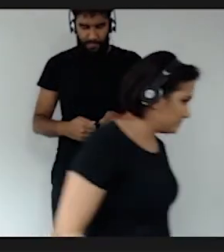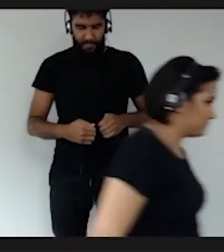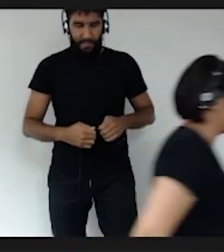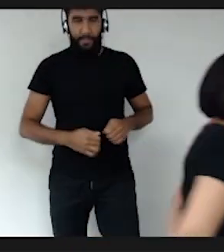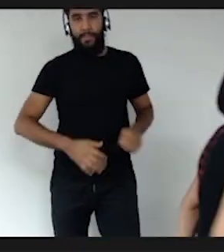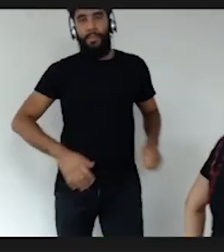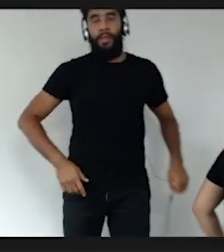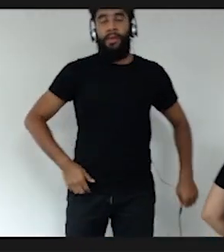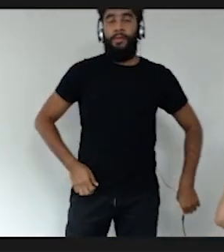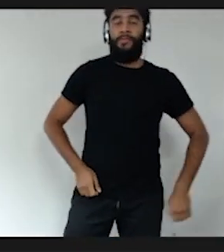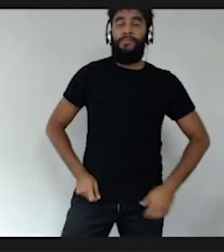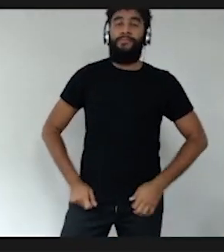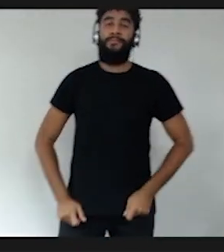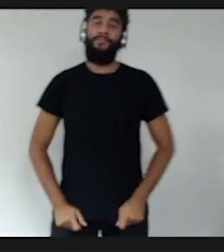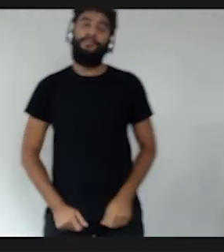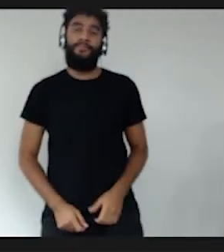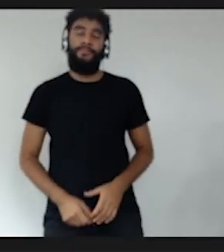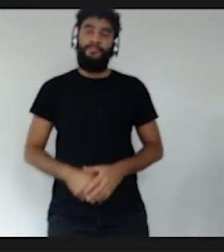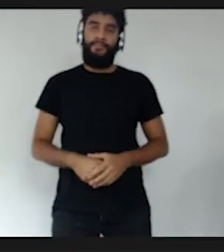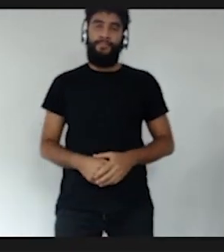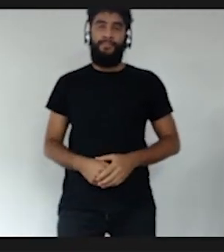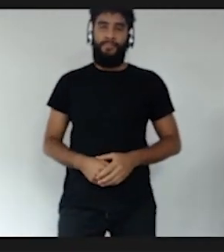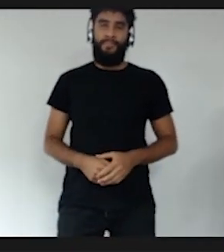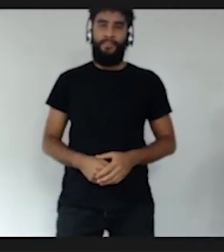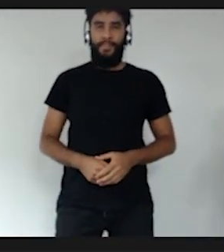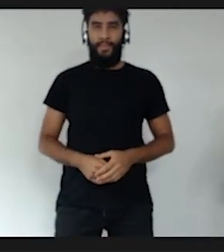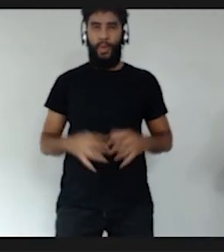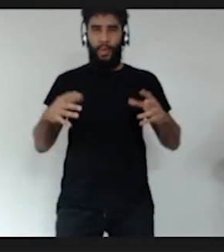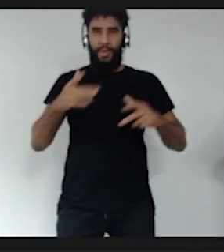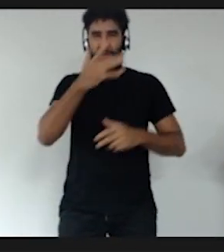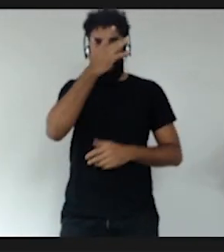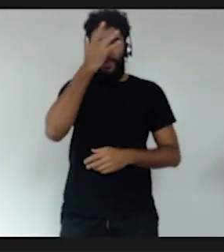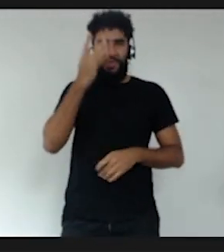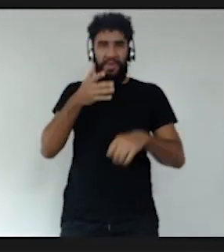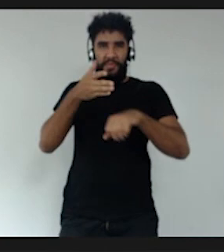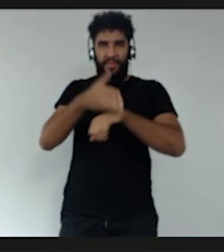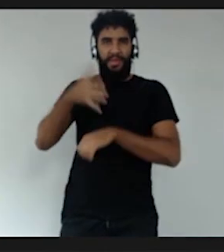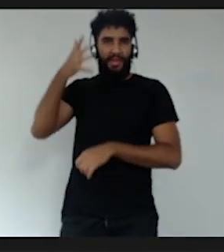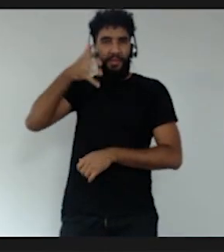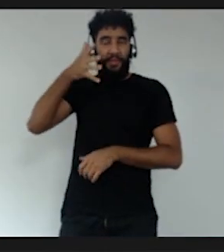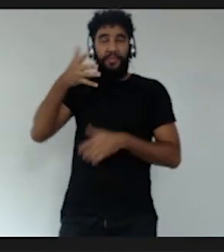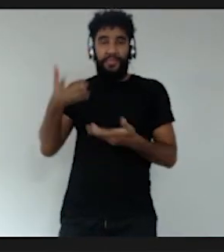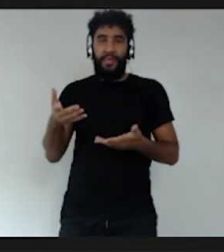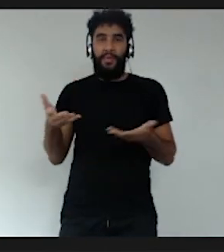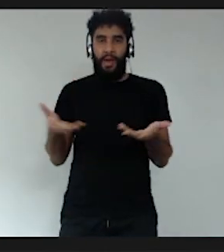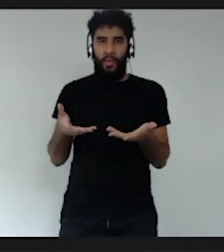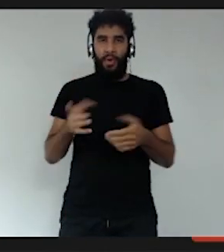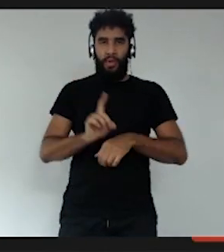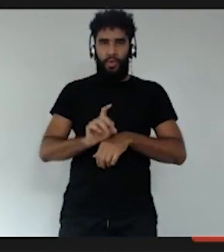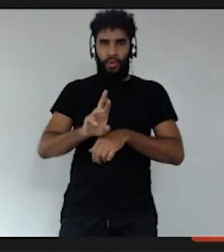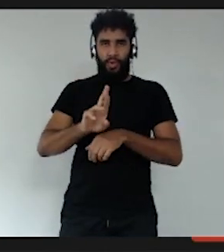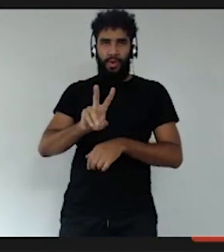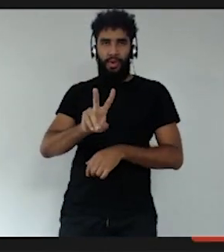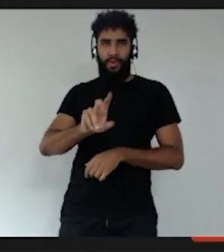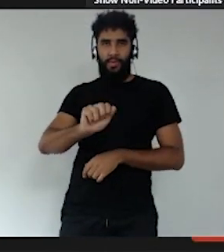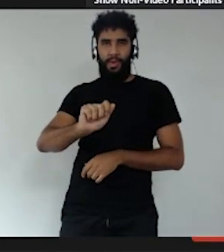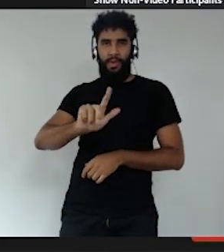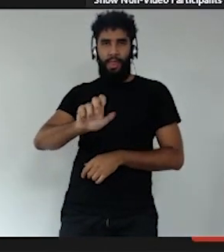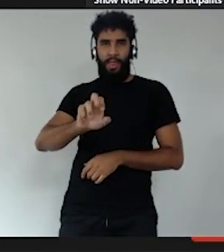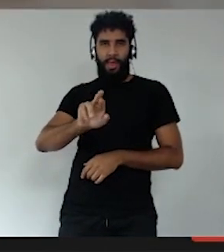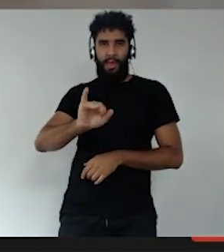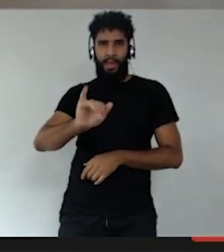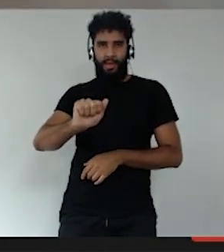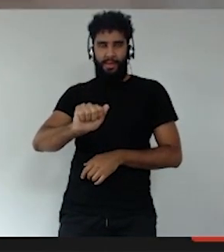a todos aqueles que tiveram a honra de participar desse painel. Então, tem a palavra a doutora Valéria. Boa noite